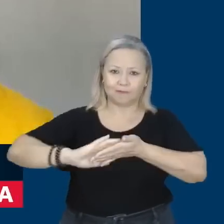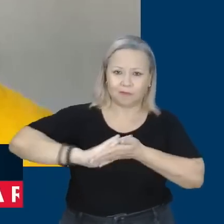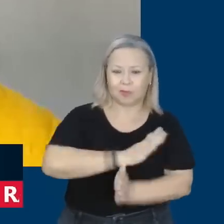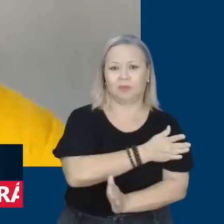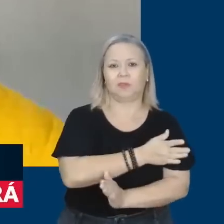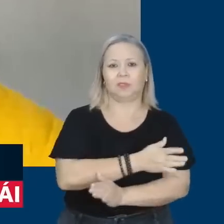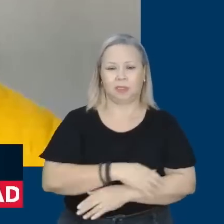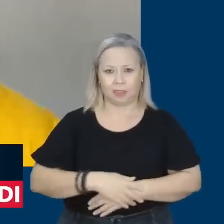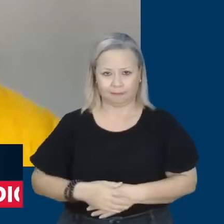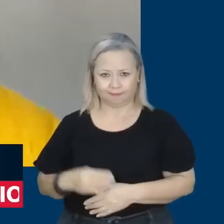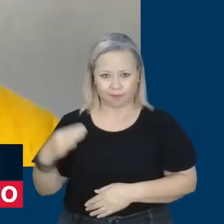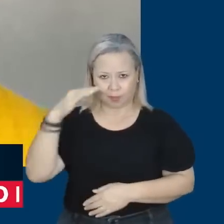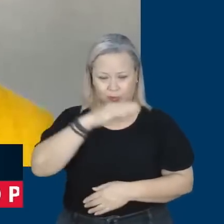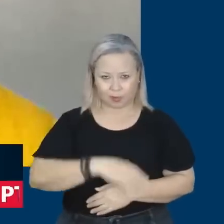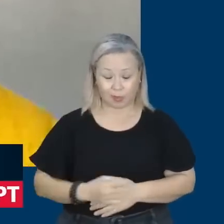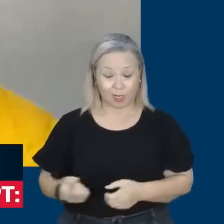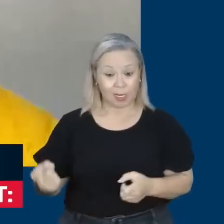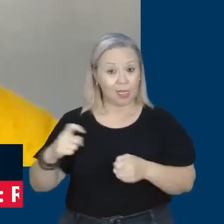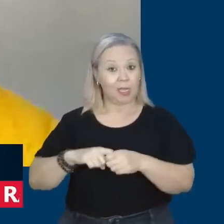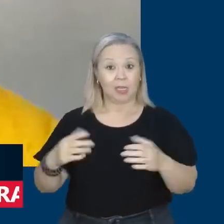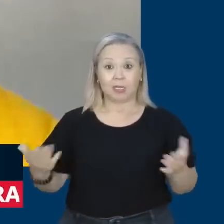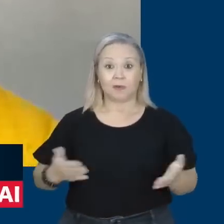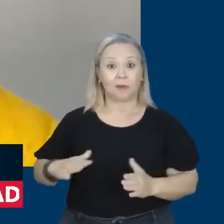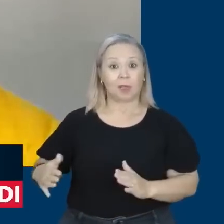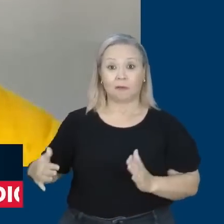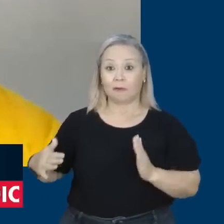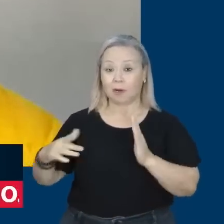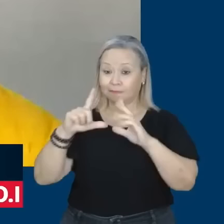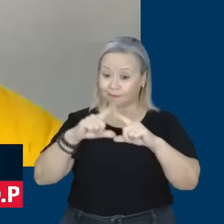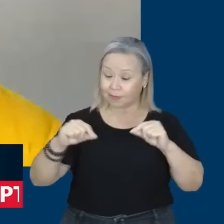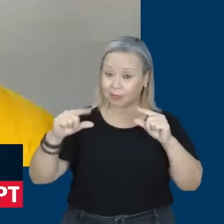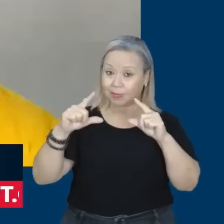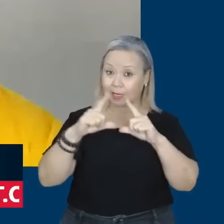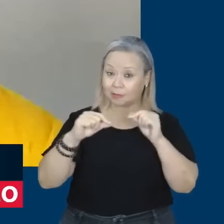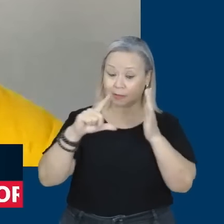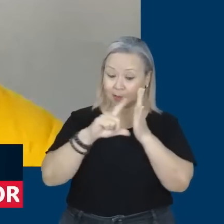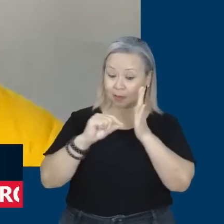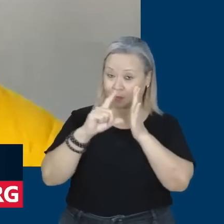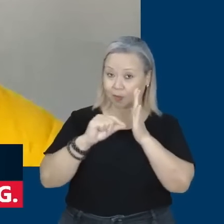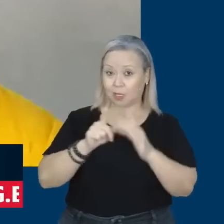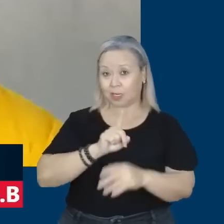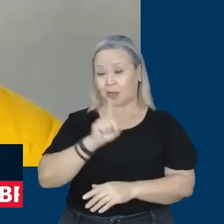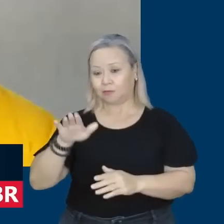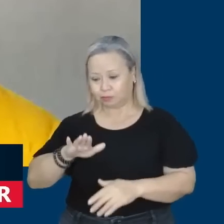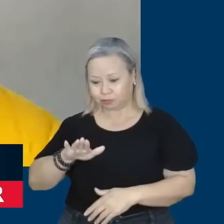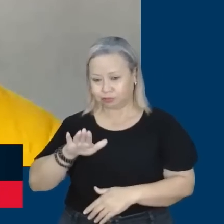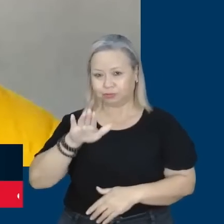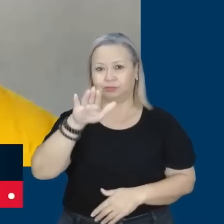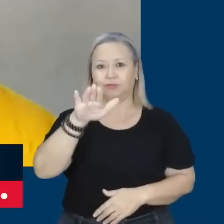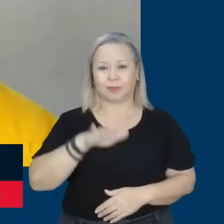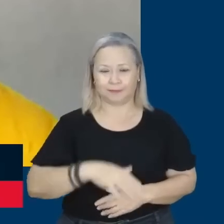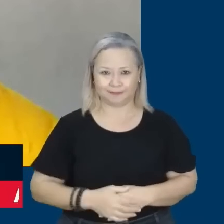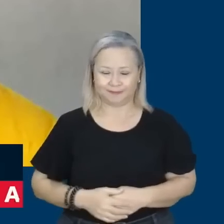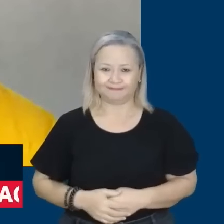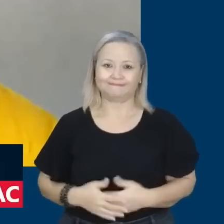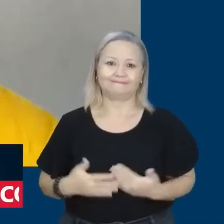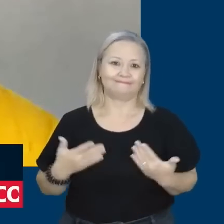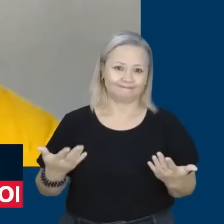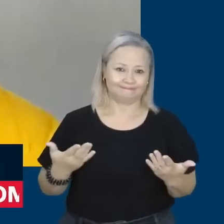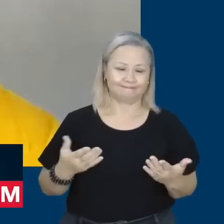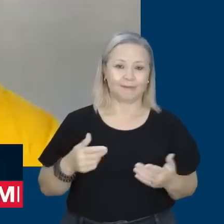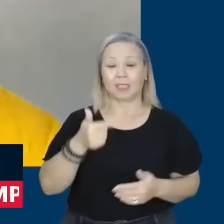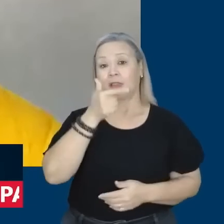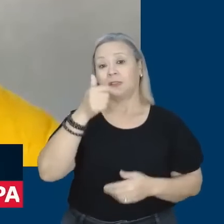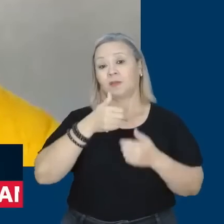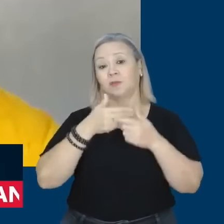né, a subir a rampa. É muito significativo isso. E acho que a primeira coisa que a gente vai pensar. E